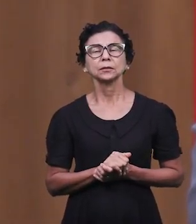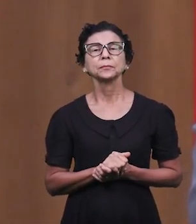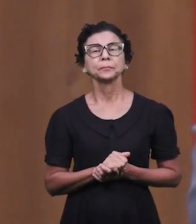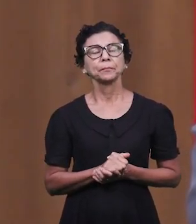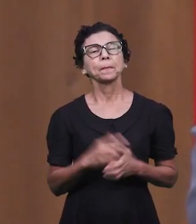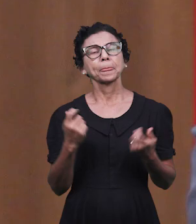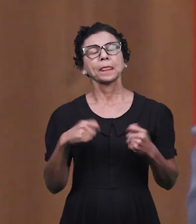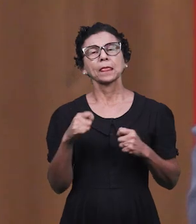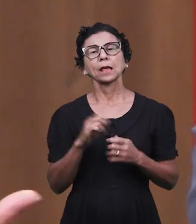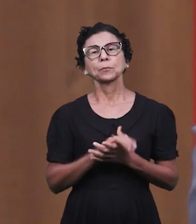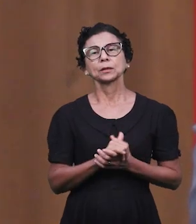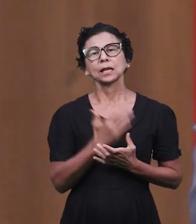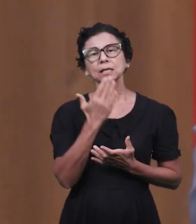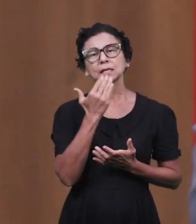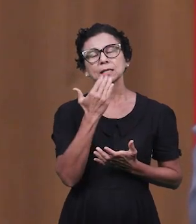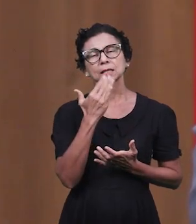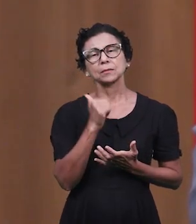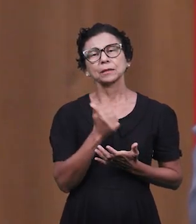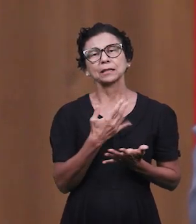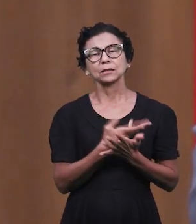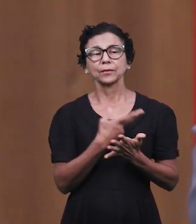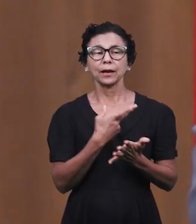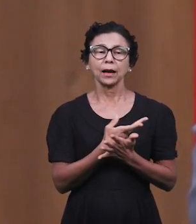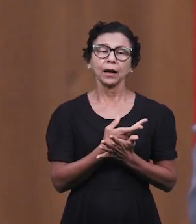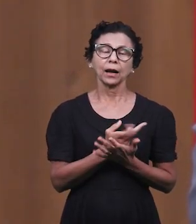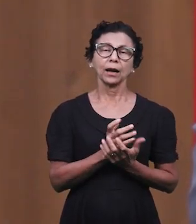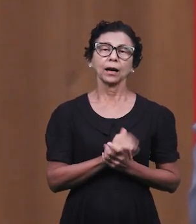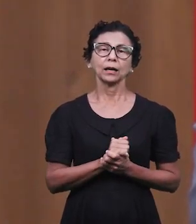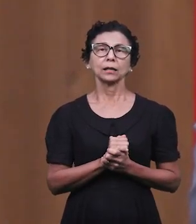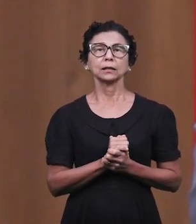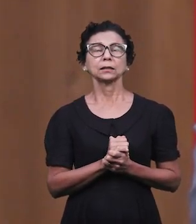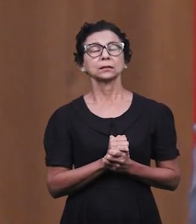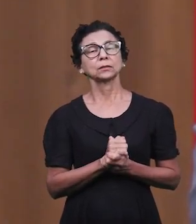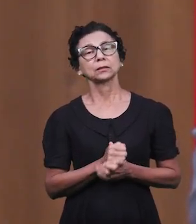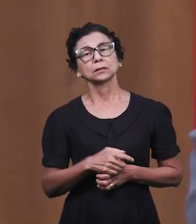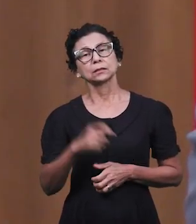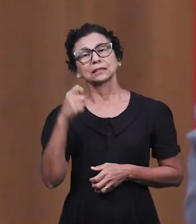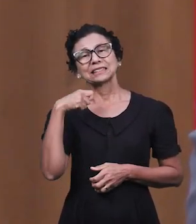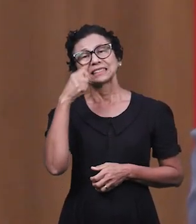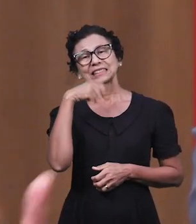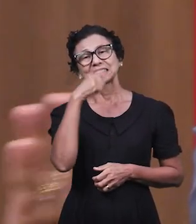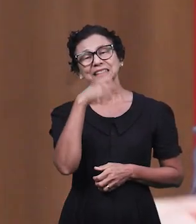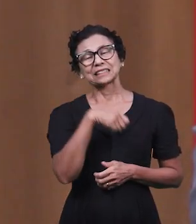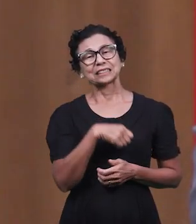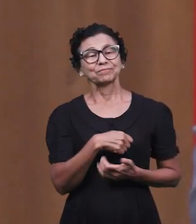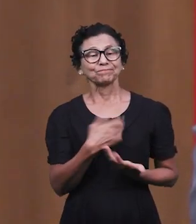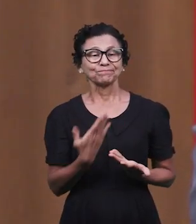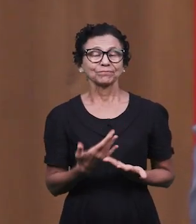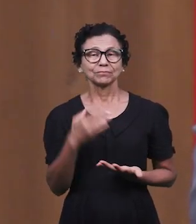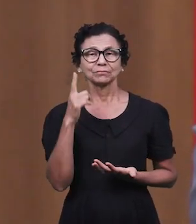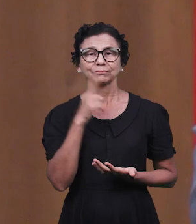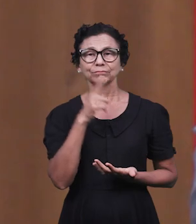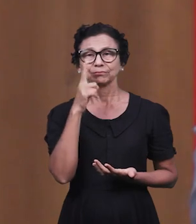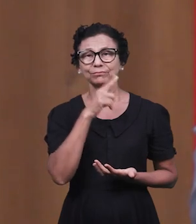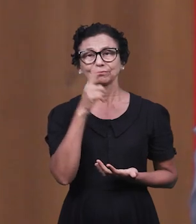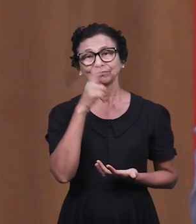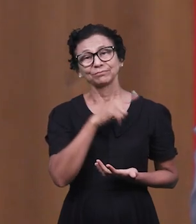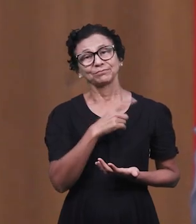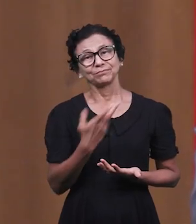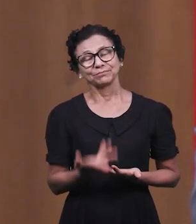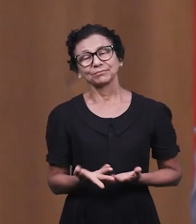conta exatamente dessa alimentação que muitas vezes é inadequada, né? A escovação que não consegue ser feita de uma